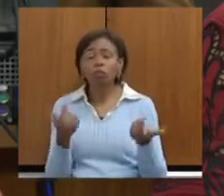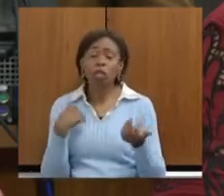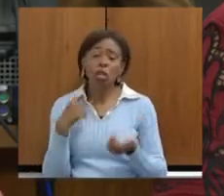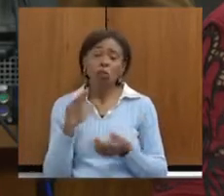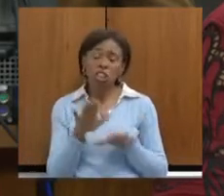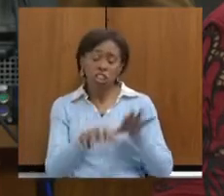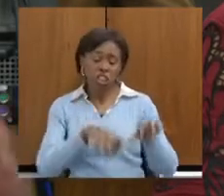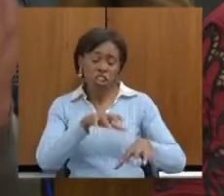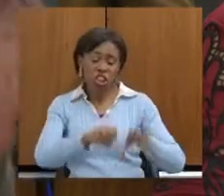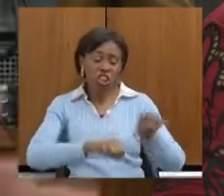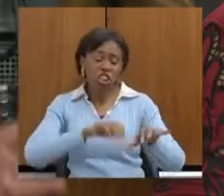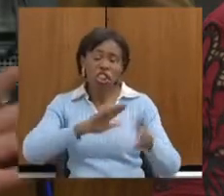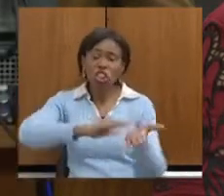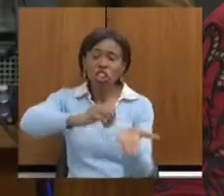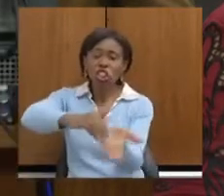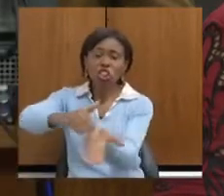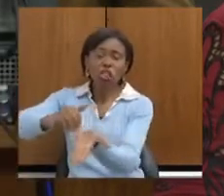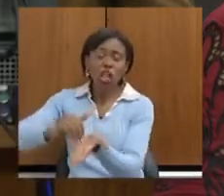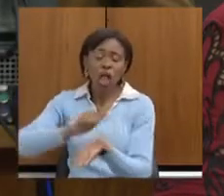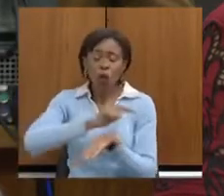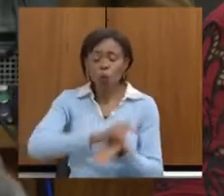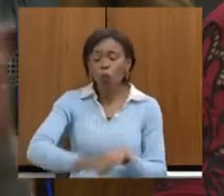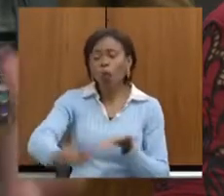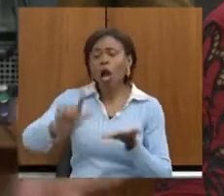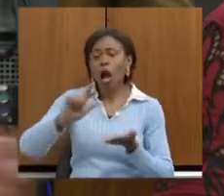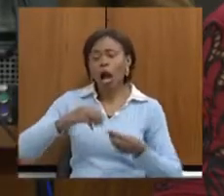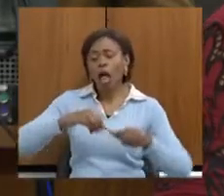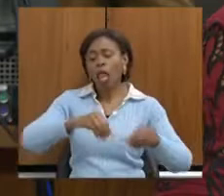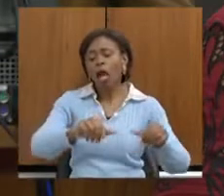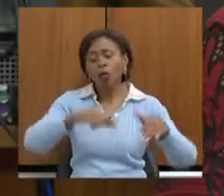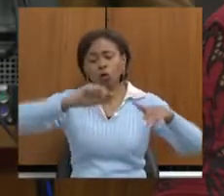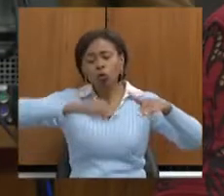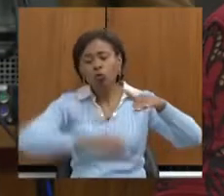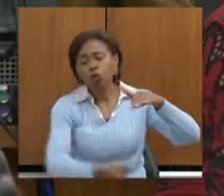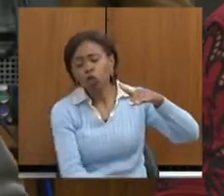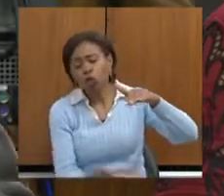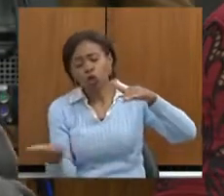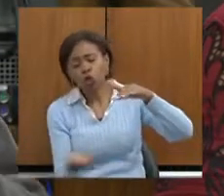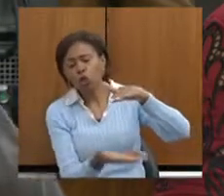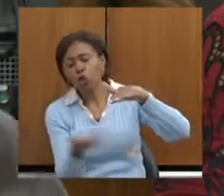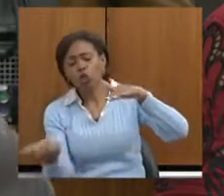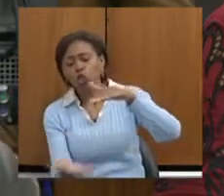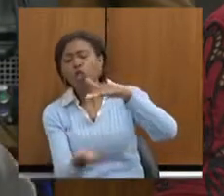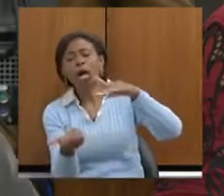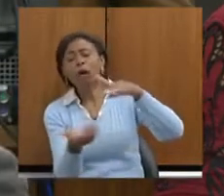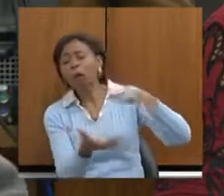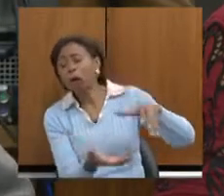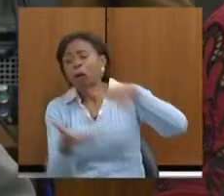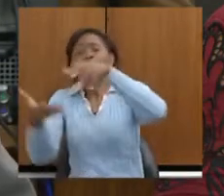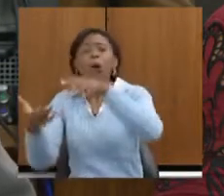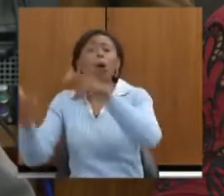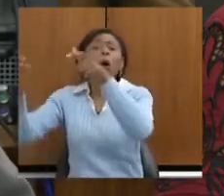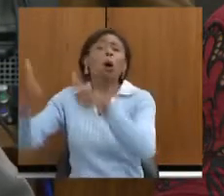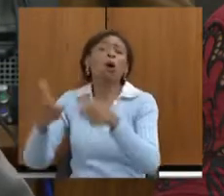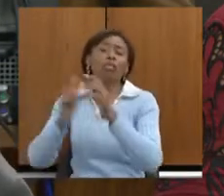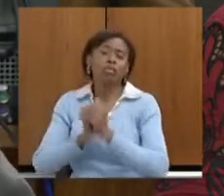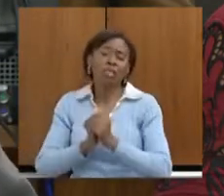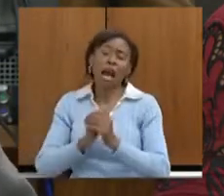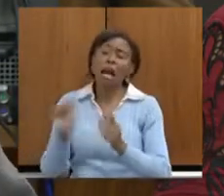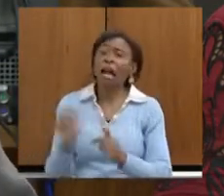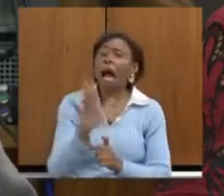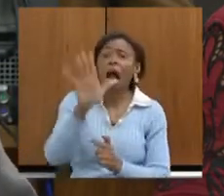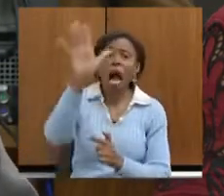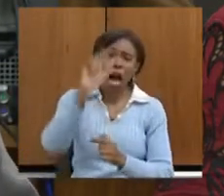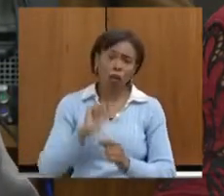né E aí quando a gente vai falar do Rio Doce vivo Às vezes as empresas fala assim ah mas eu vou tirar a lama